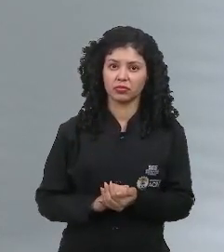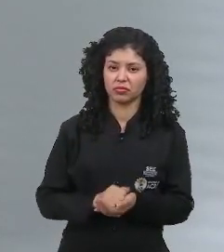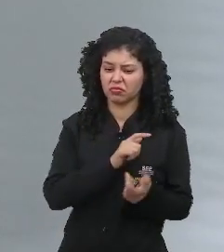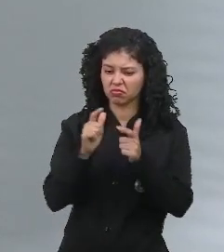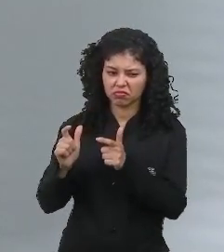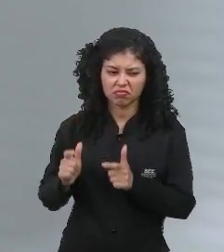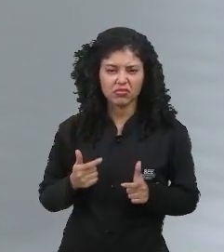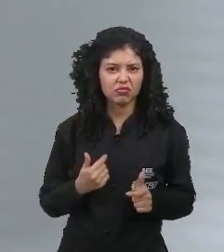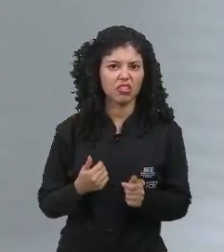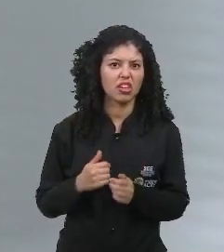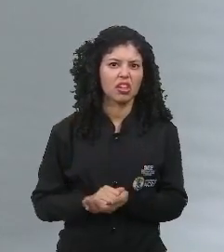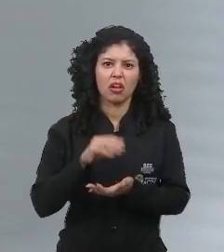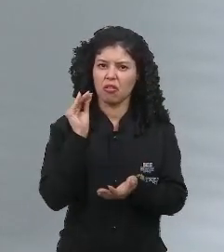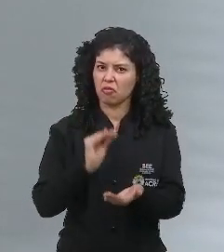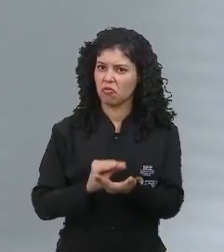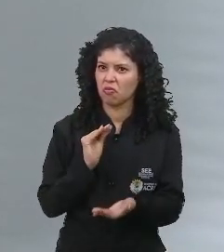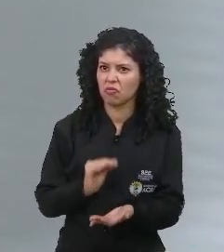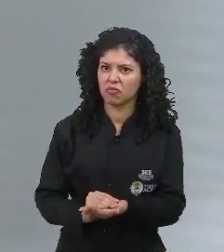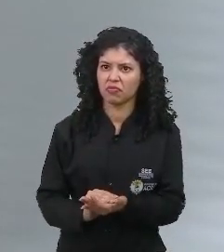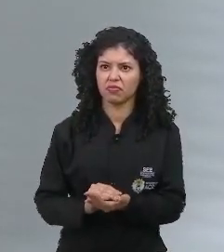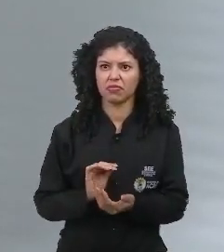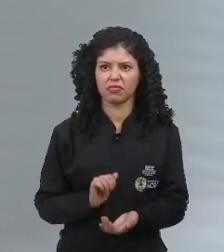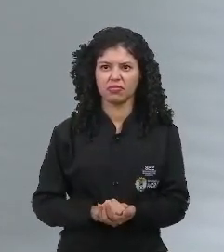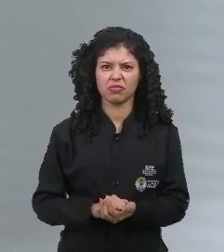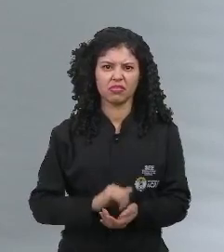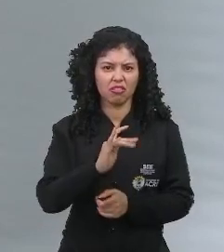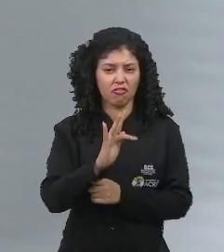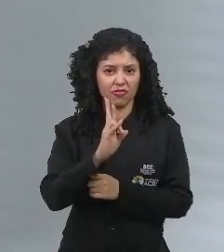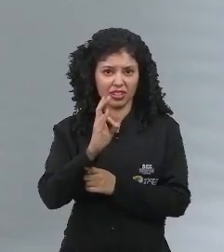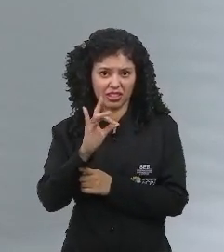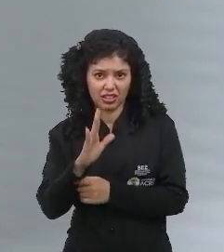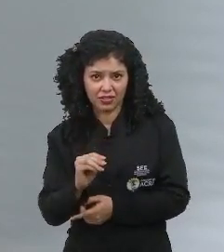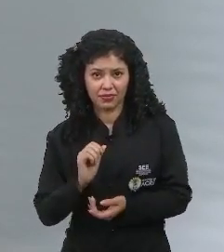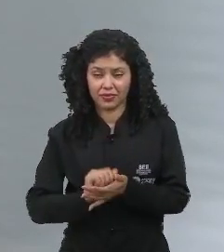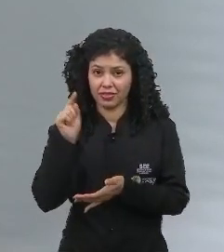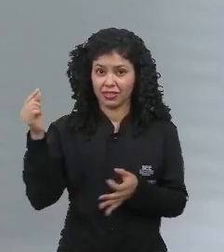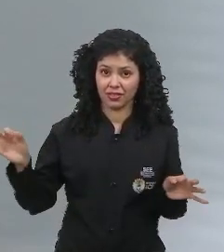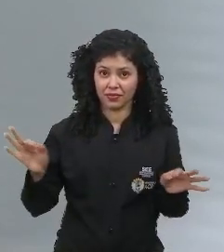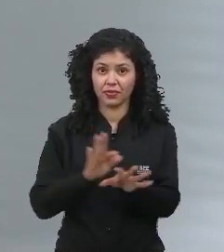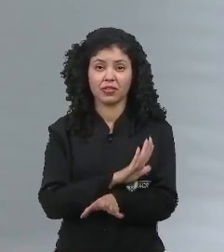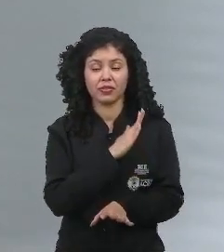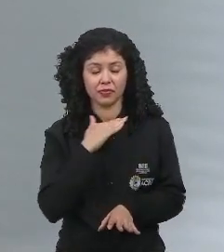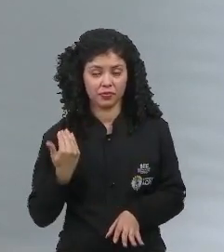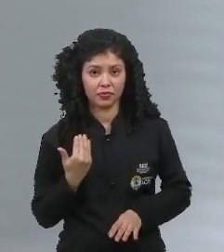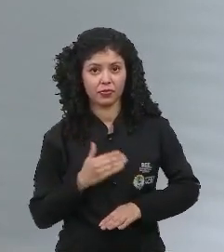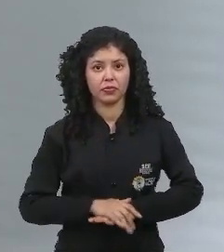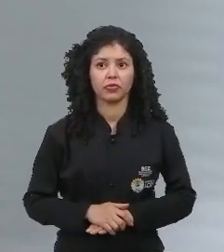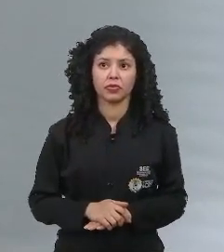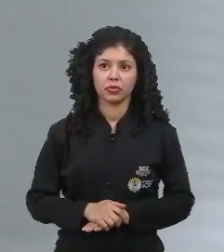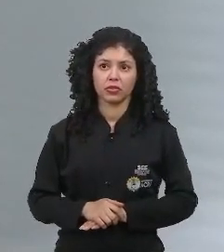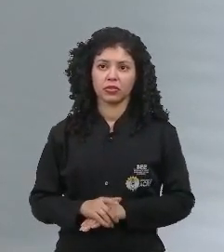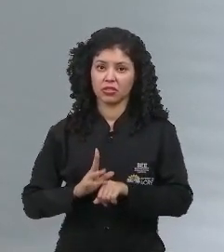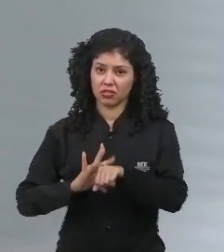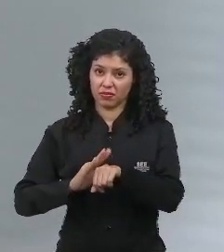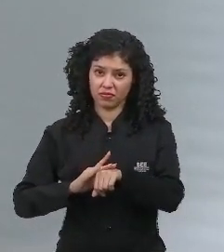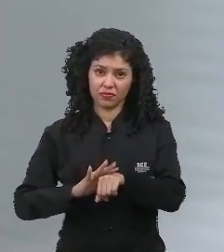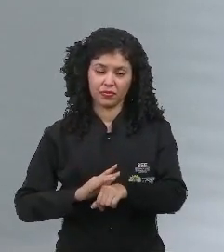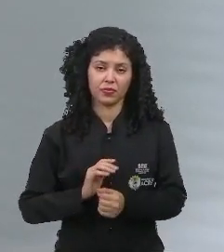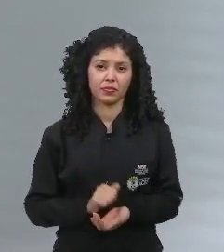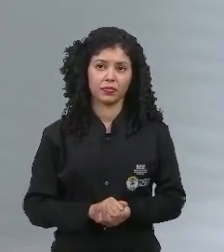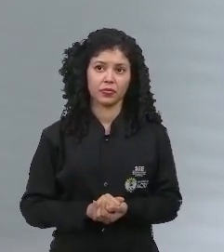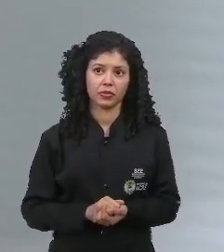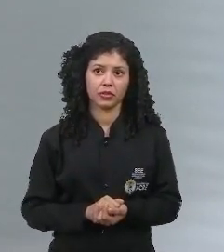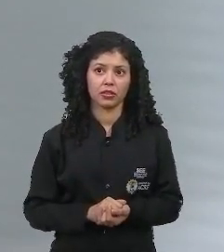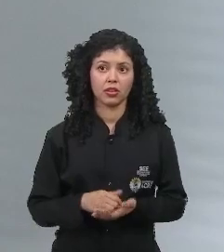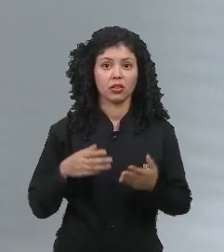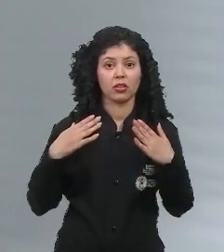ambiente totalmente insalubre, infectado, e ali eles acabavam morrendo, doenças, e aí os